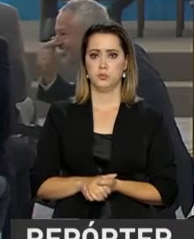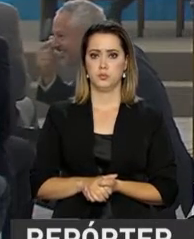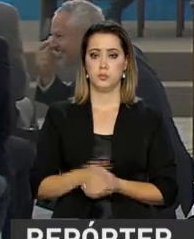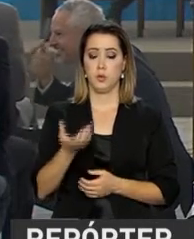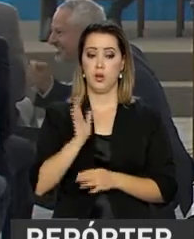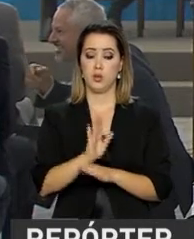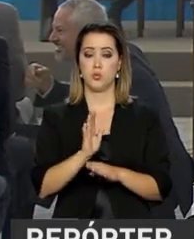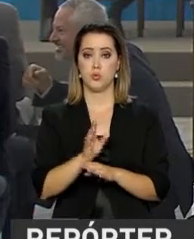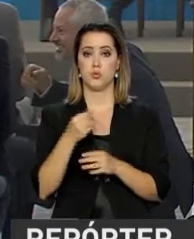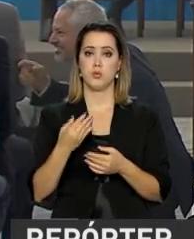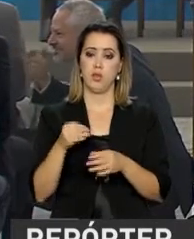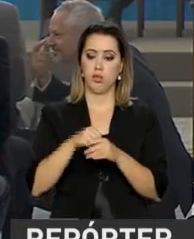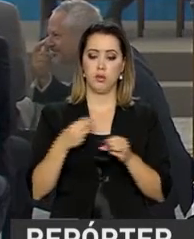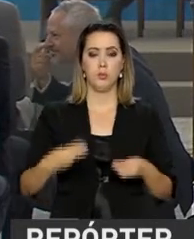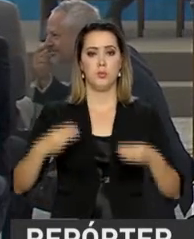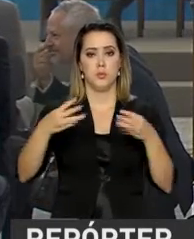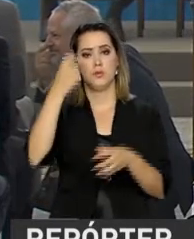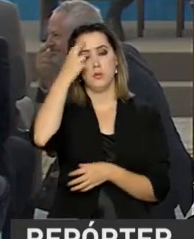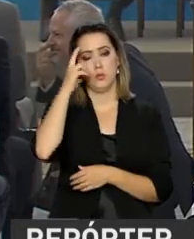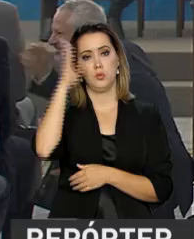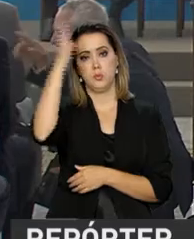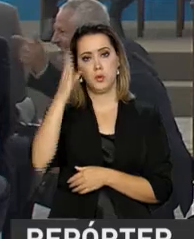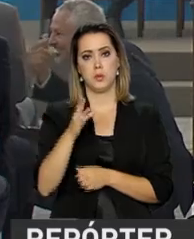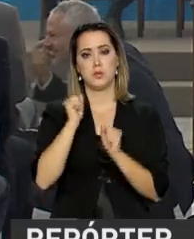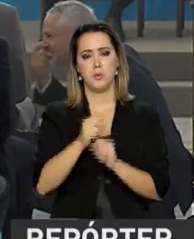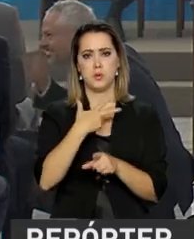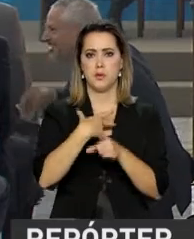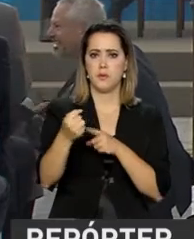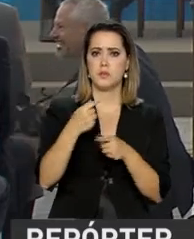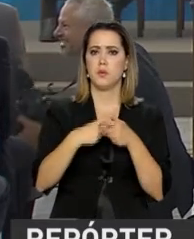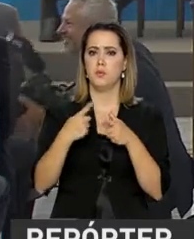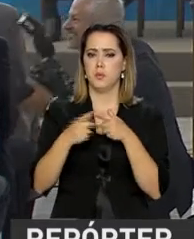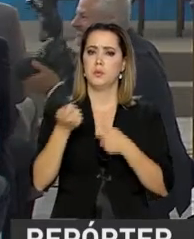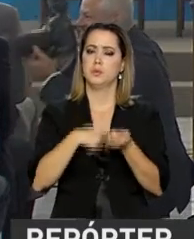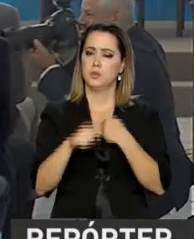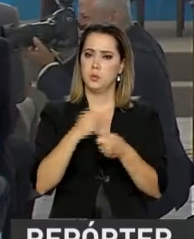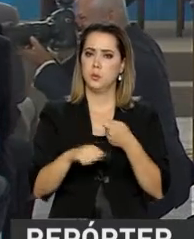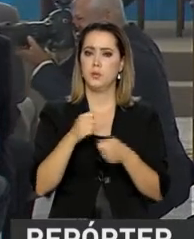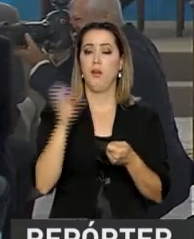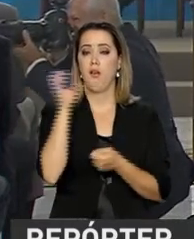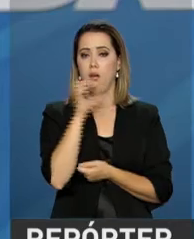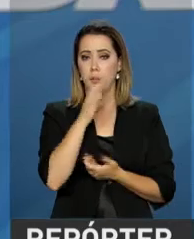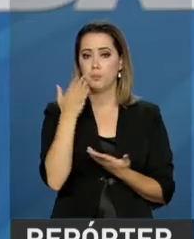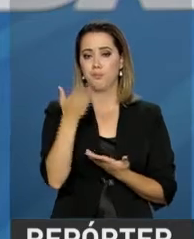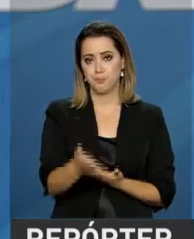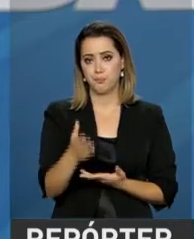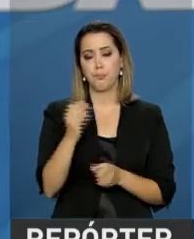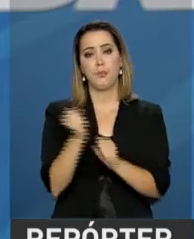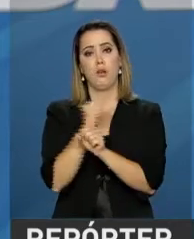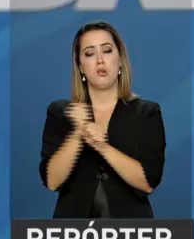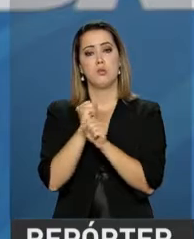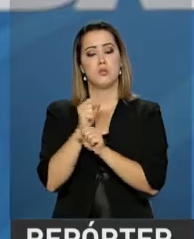contribuir a partir do ministério da cultura para que o brasil supere a crise o mais rapidamente possível para a construção